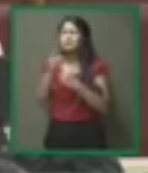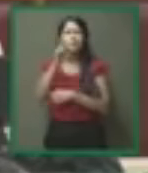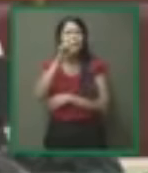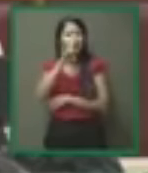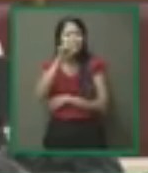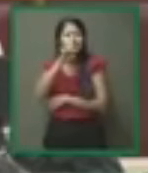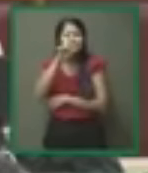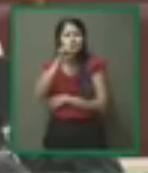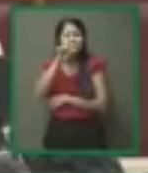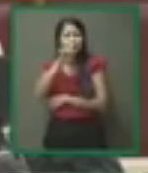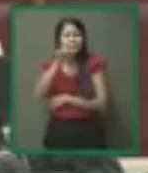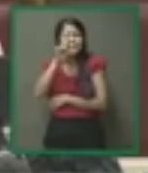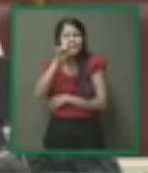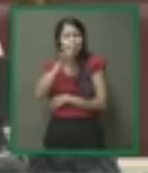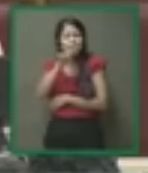um leve